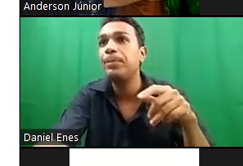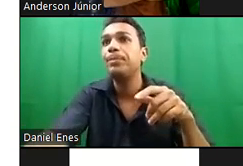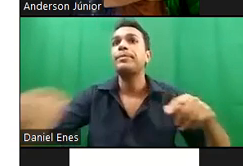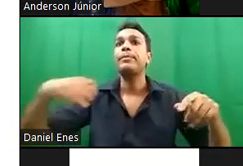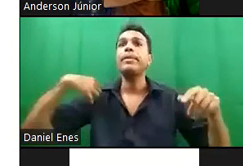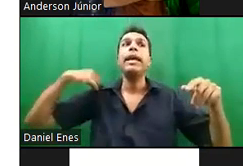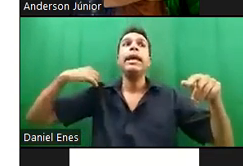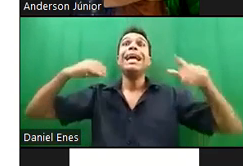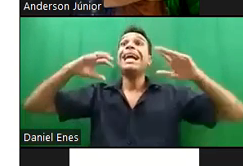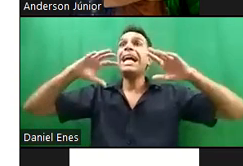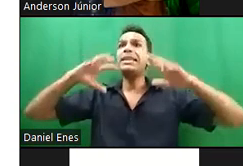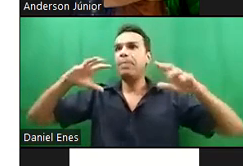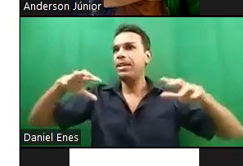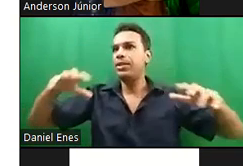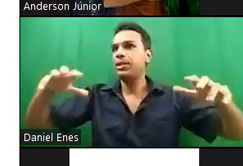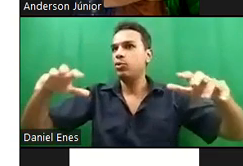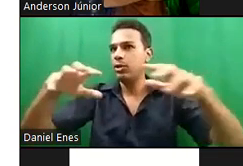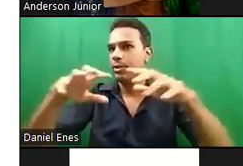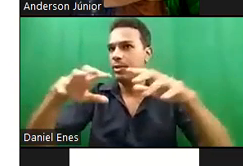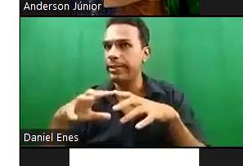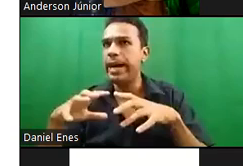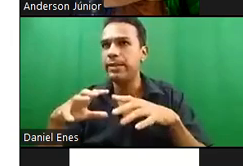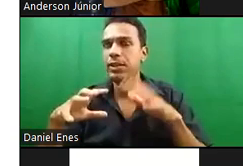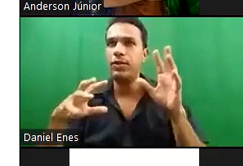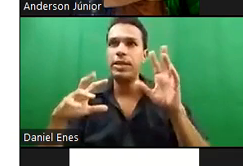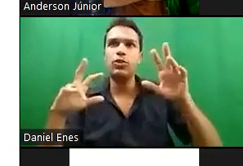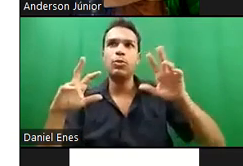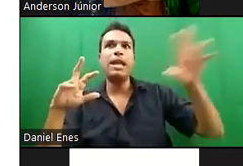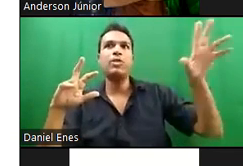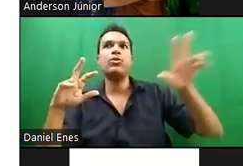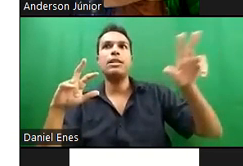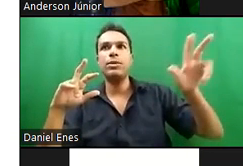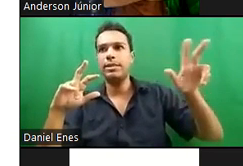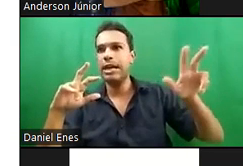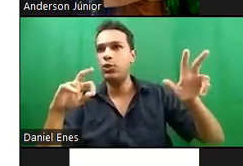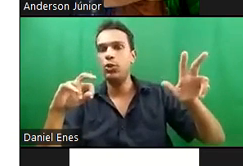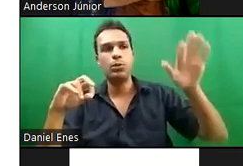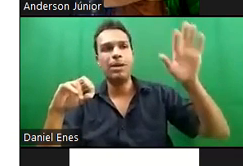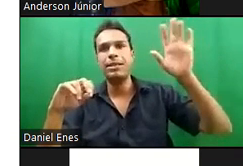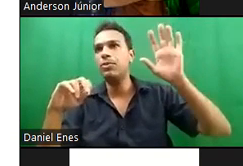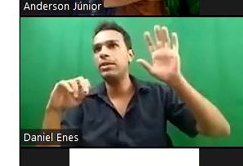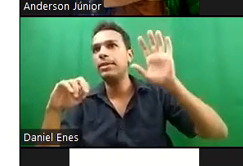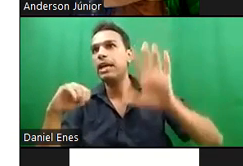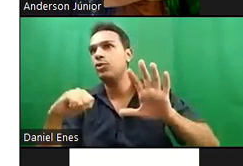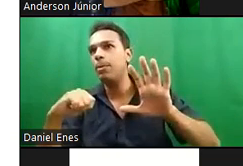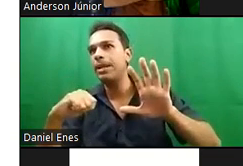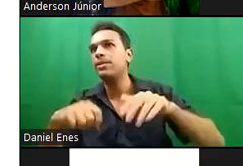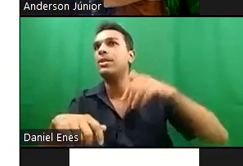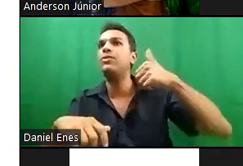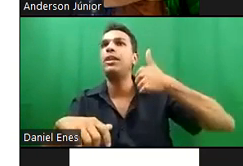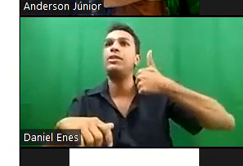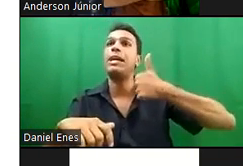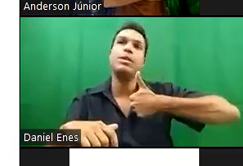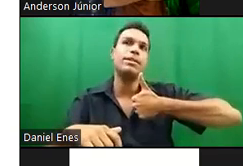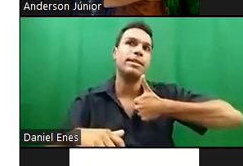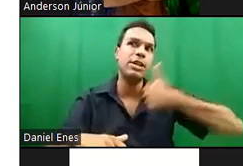Pedro. Cada país tem a sua língua de sinais. Às vezes, um país usa a língua de sinais de outro, mas a língua de sinais do Brasil é